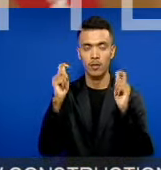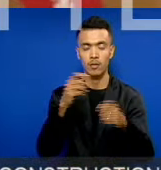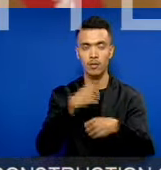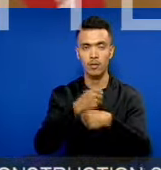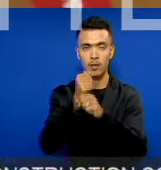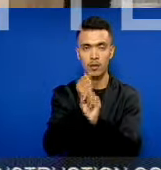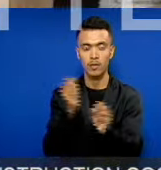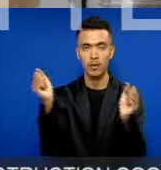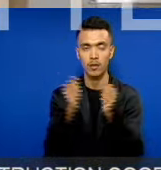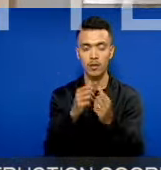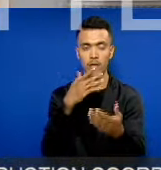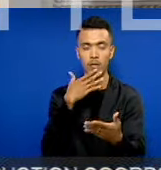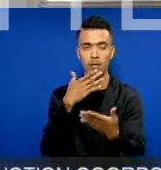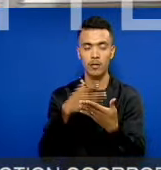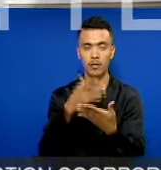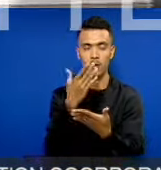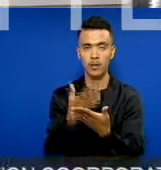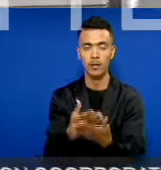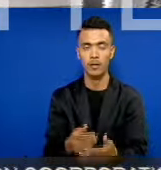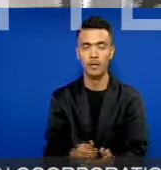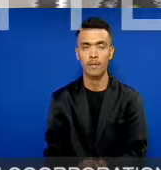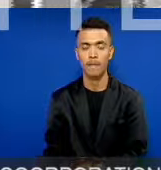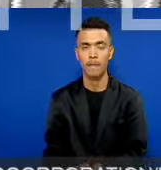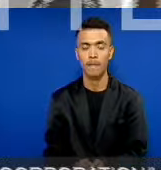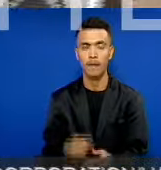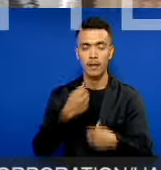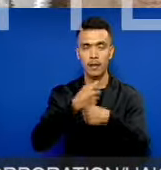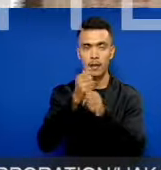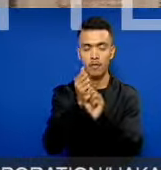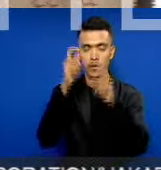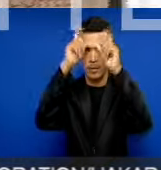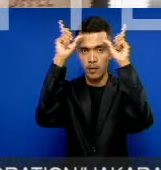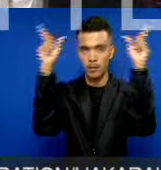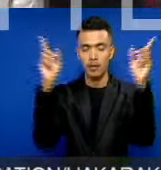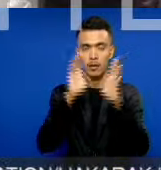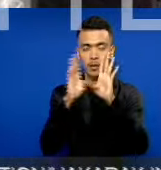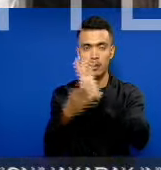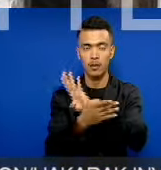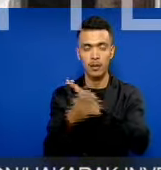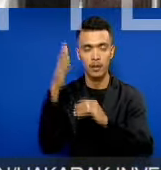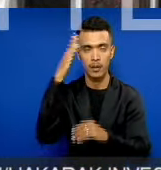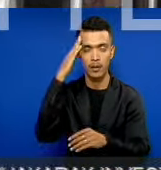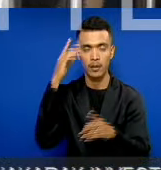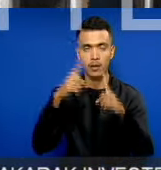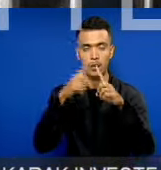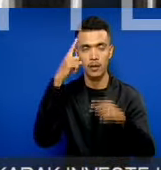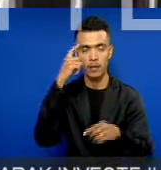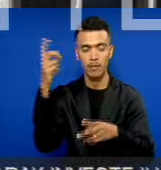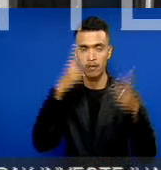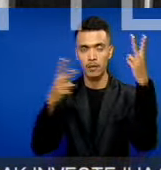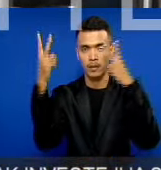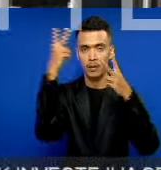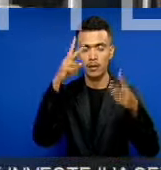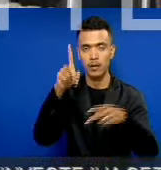Timor, ho gratuito. E a exposição aberta de produto café Timor sai conhecido liu. Tamba visitante Rússia Nação Atos Ida